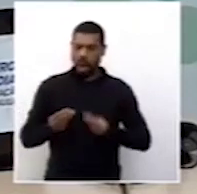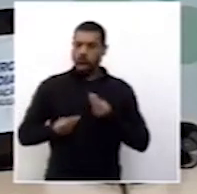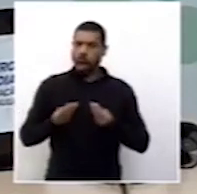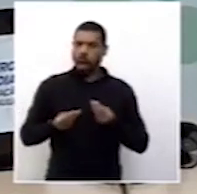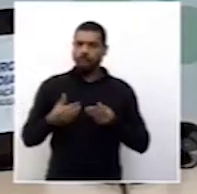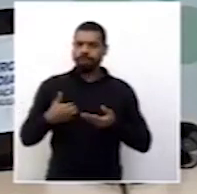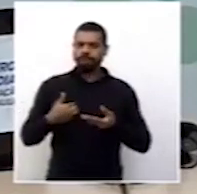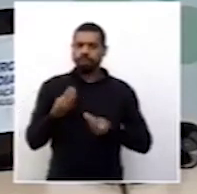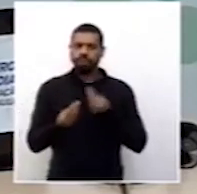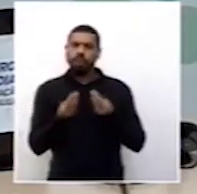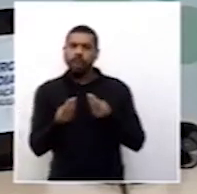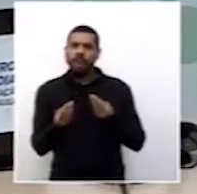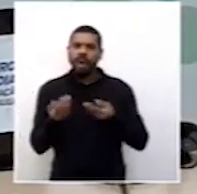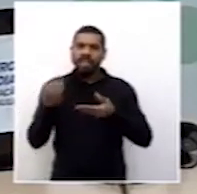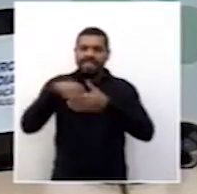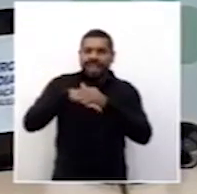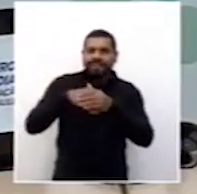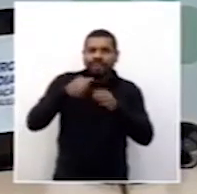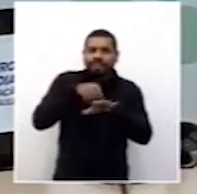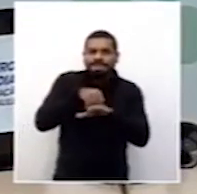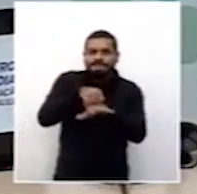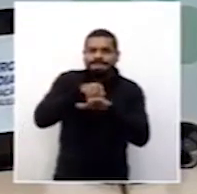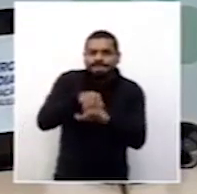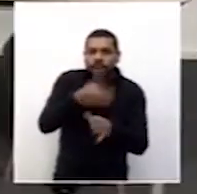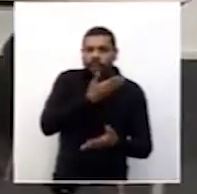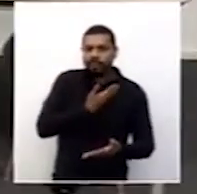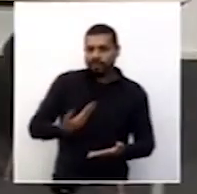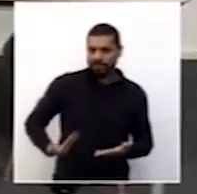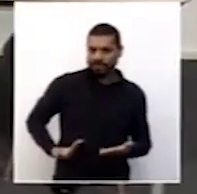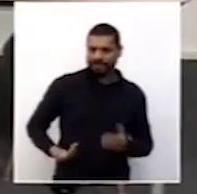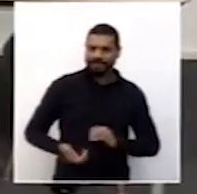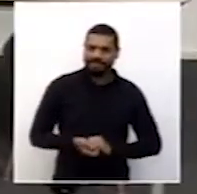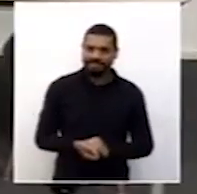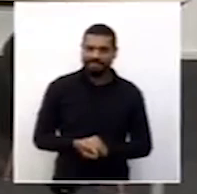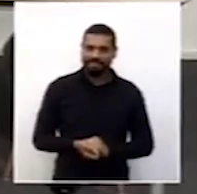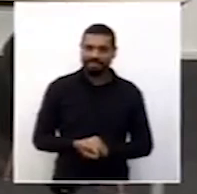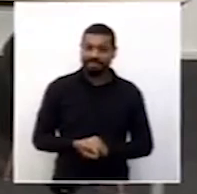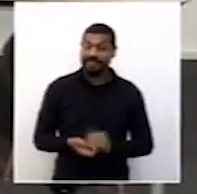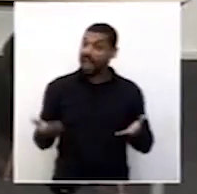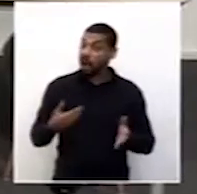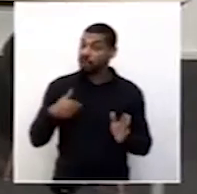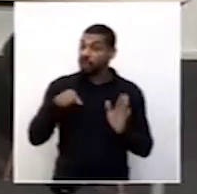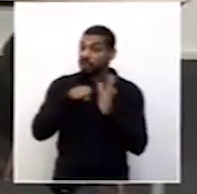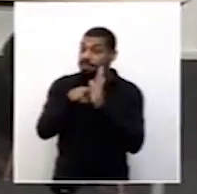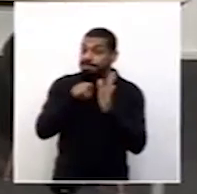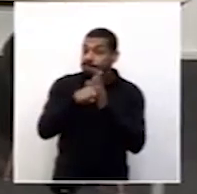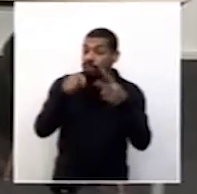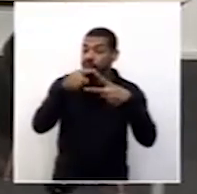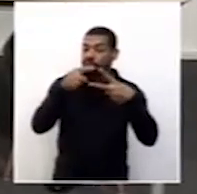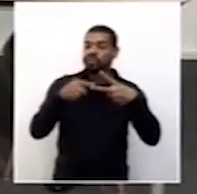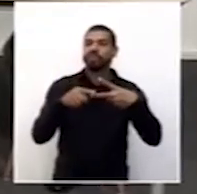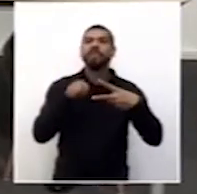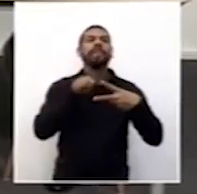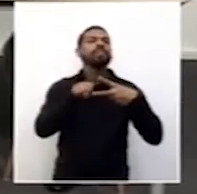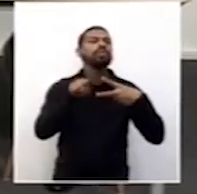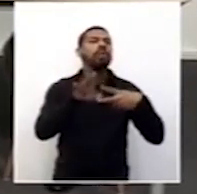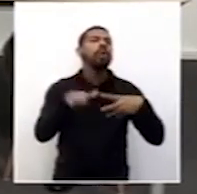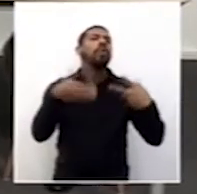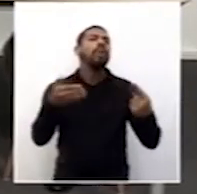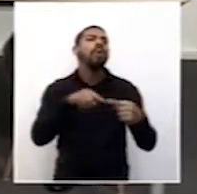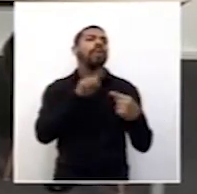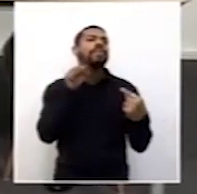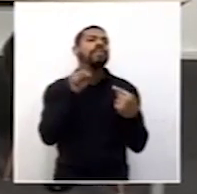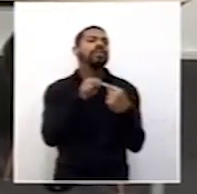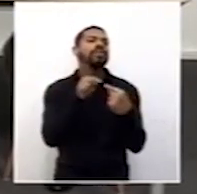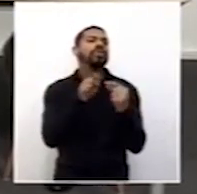transporte coletivo. Muito bem, Michele e Bruno. Bom, eu tenho duas perguntinhas para fazer para vocês. Qual é o objetivo